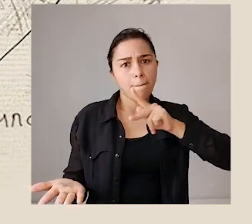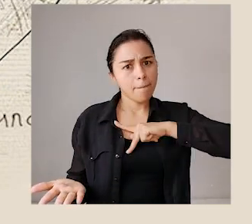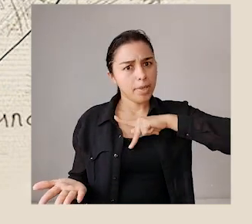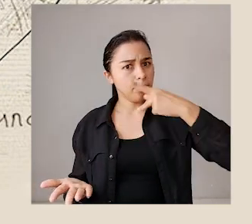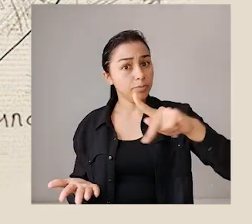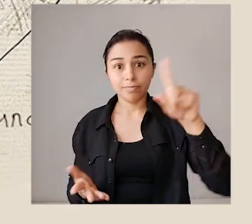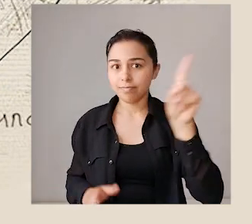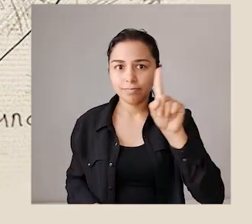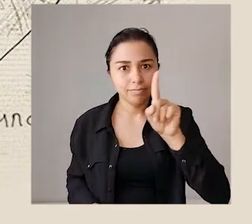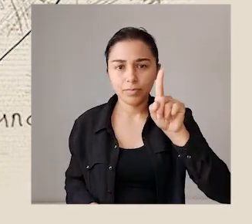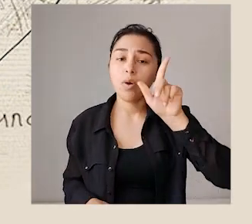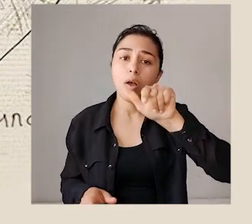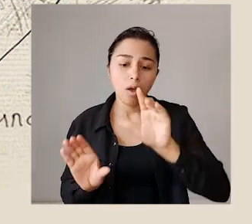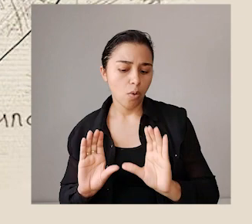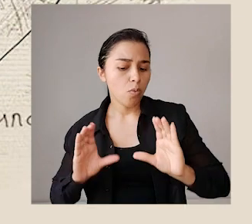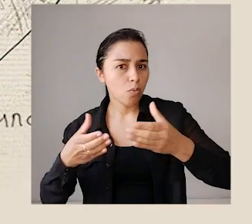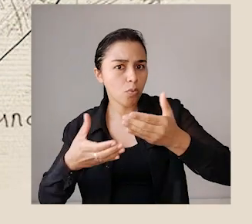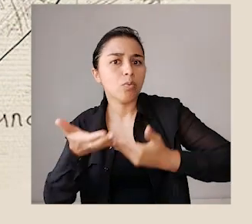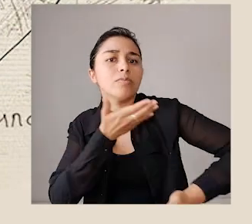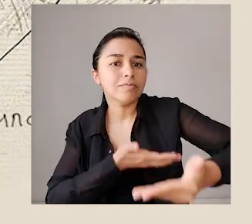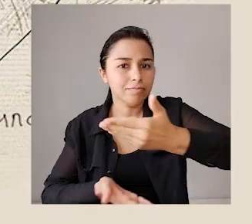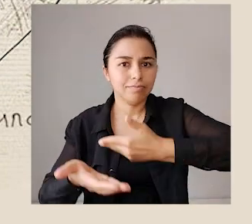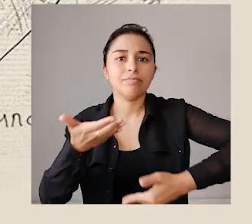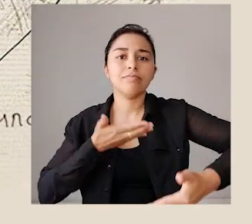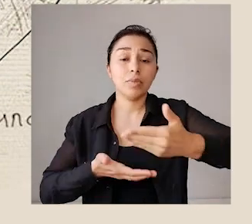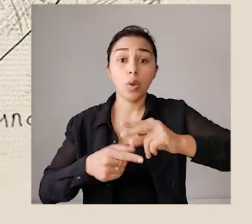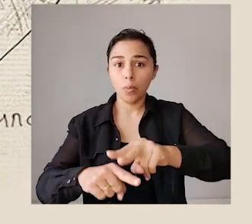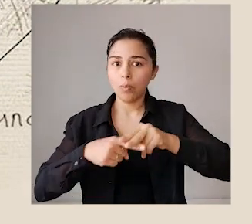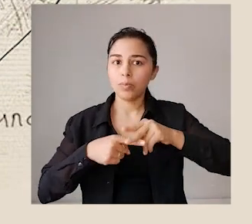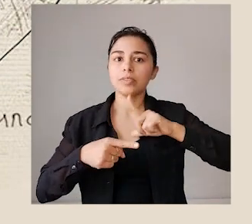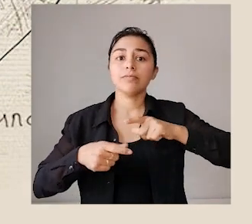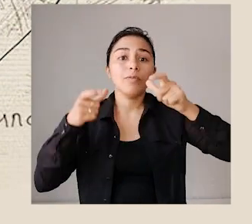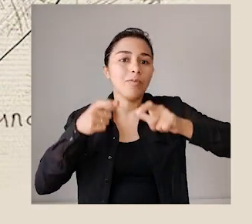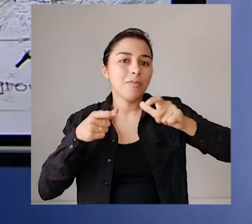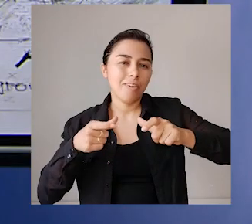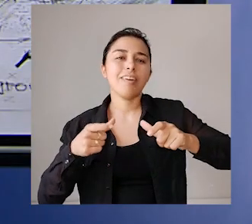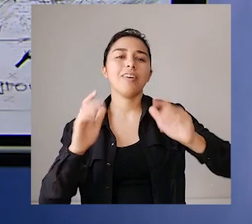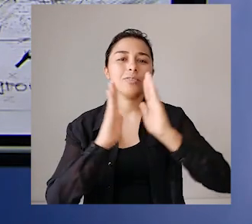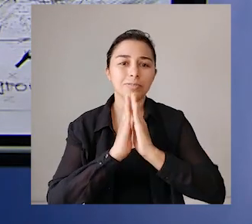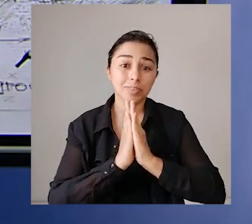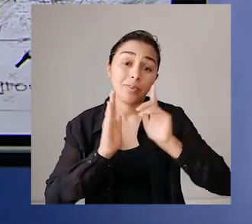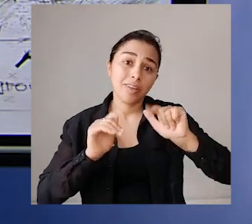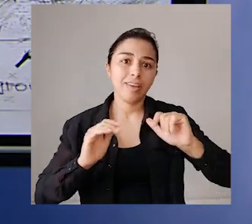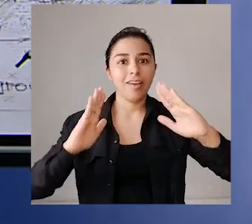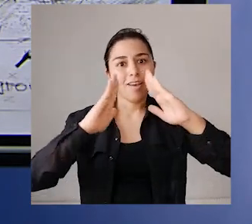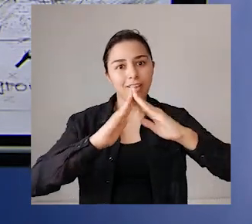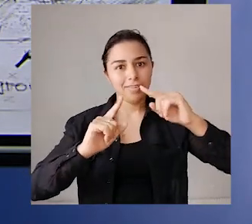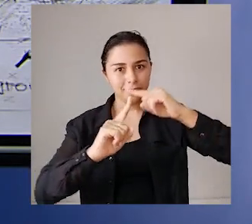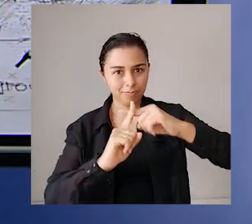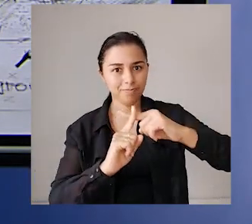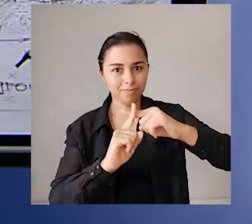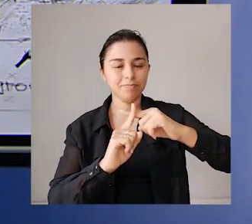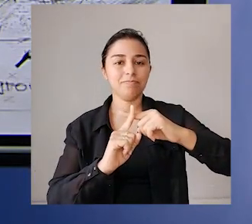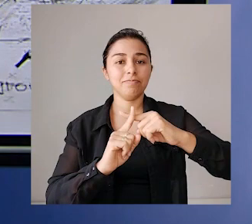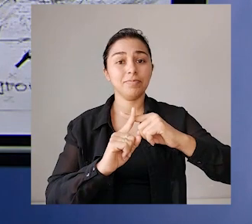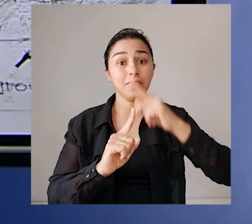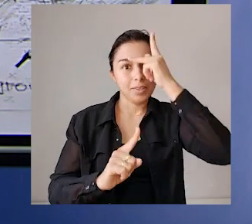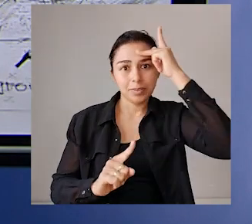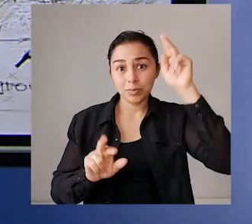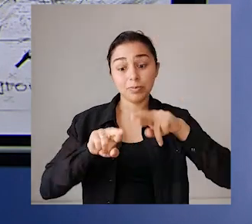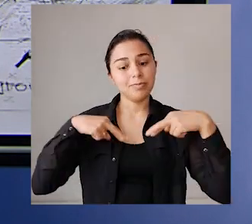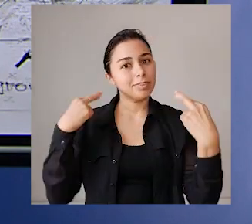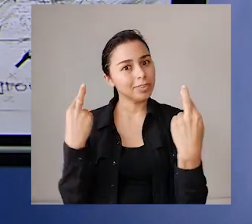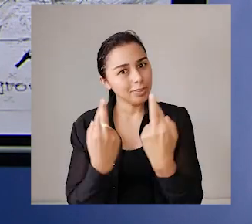só sua. Ela parte de um todo. Por isso que nós temos as igrejas, onde as pessoas se